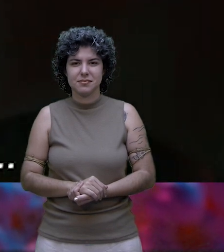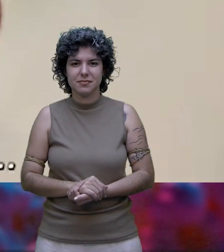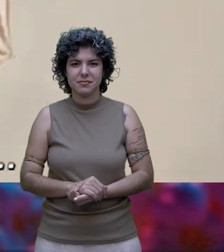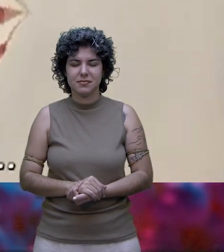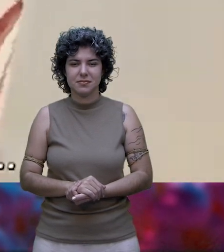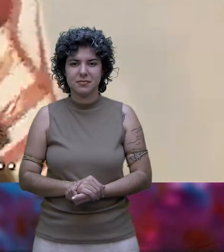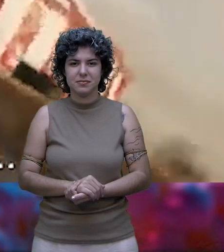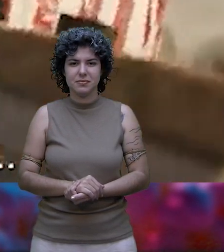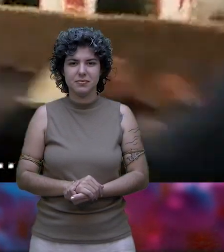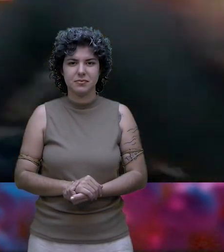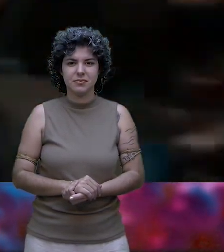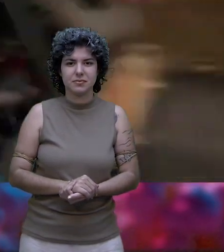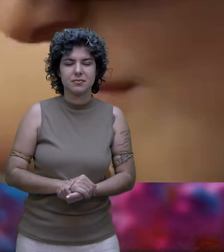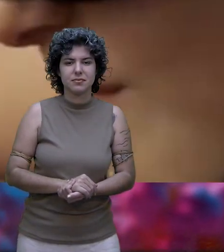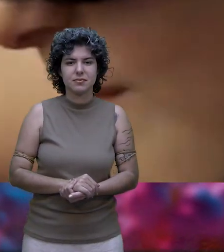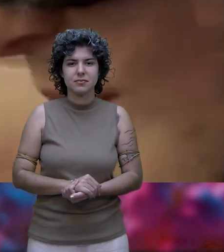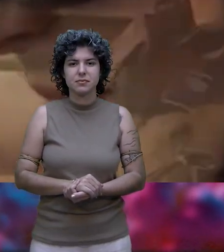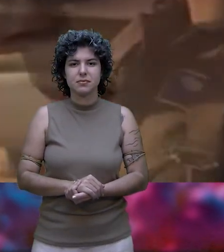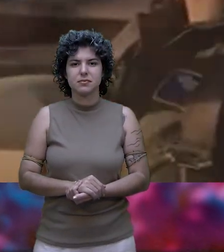I keep having these